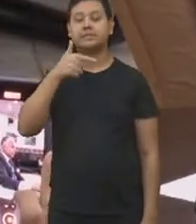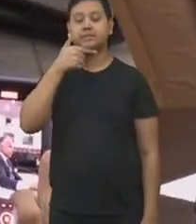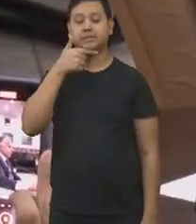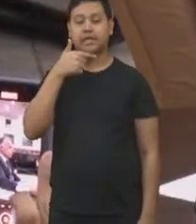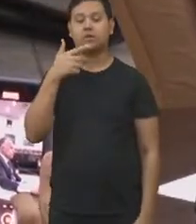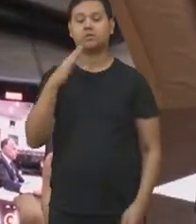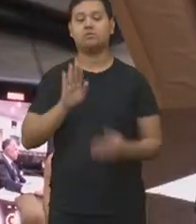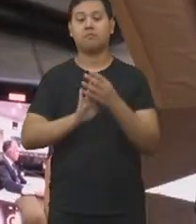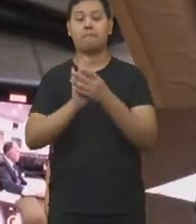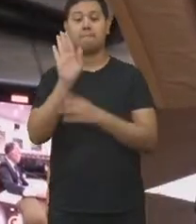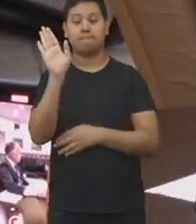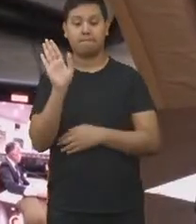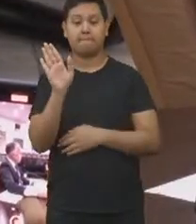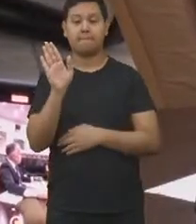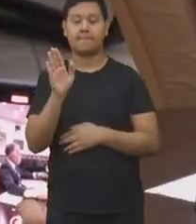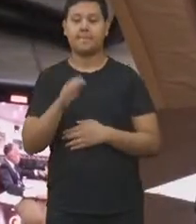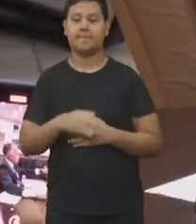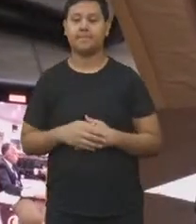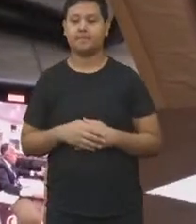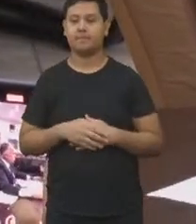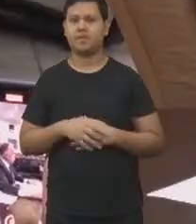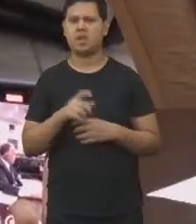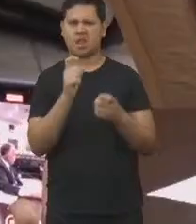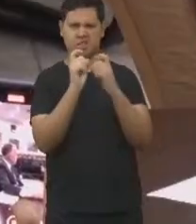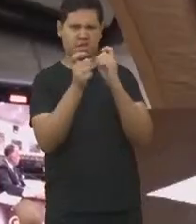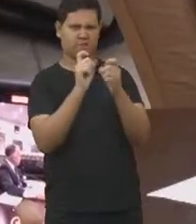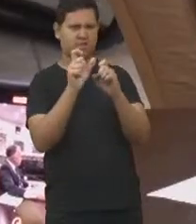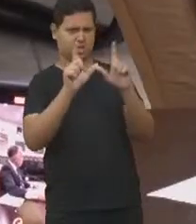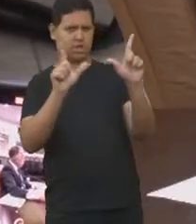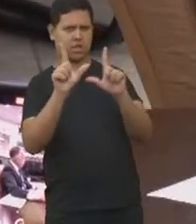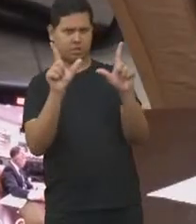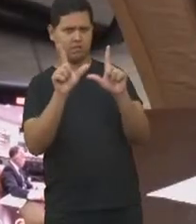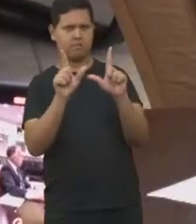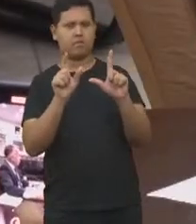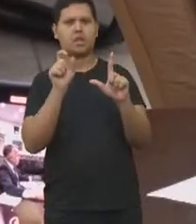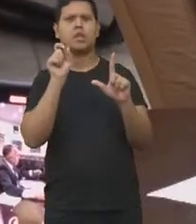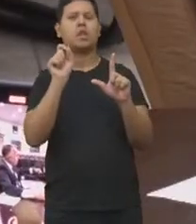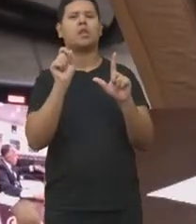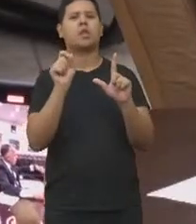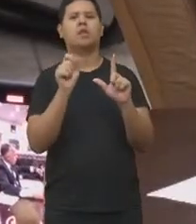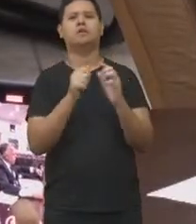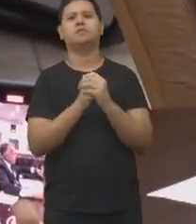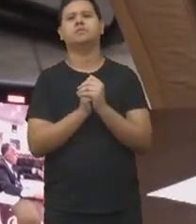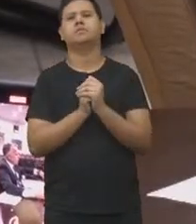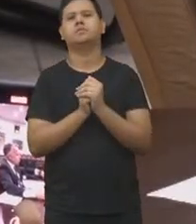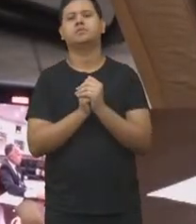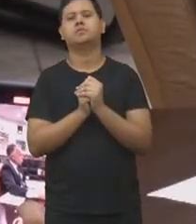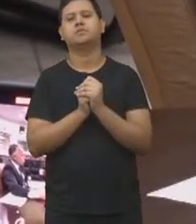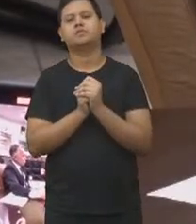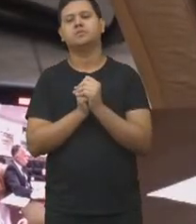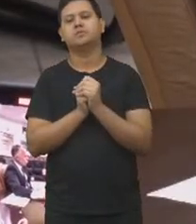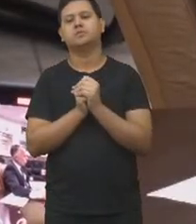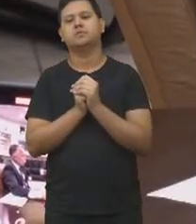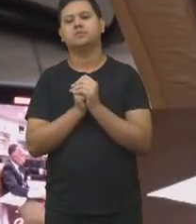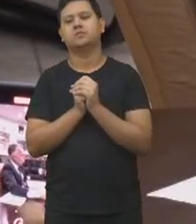dias antes na entrevista nossa Jacareí, que o quê? Que, na verdade,